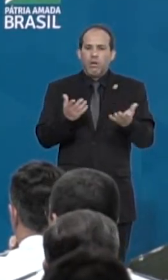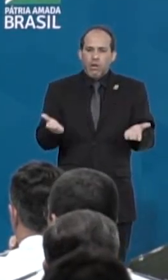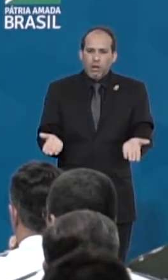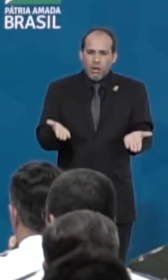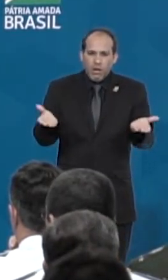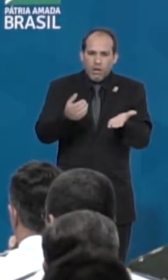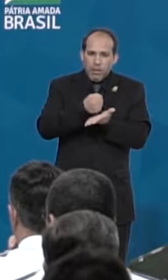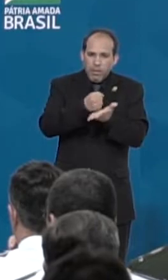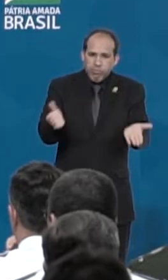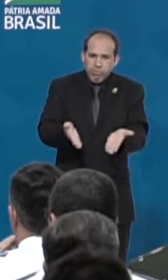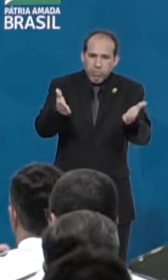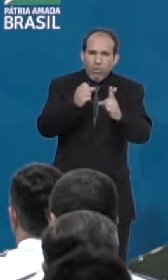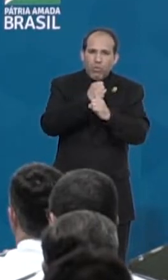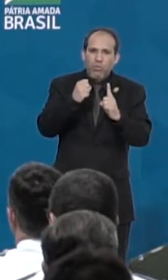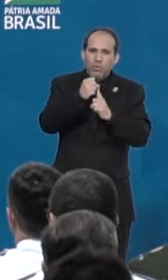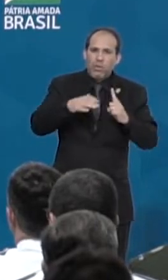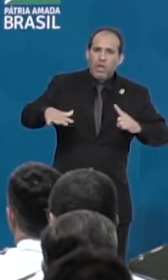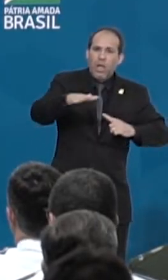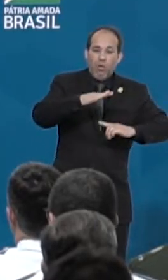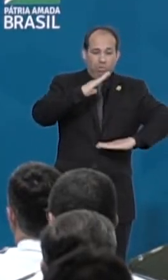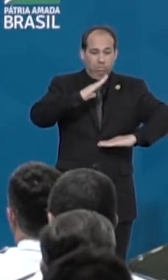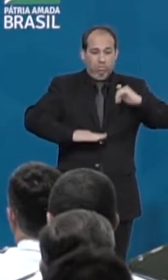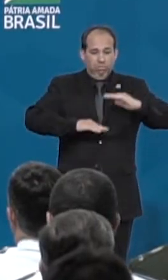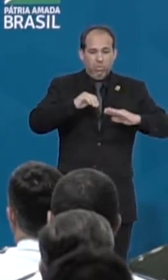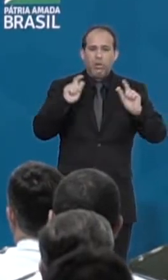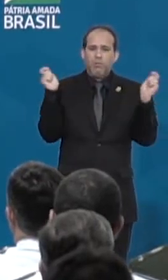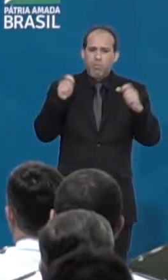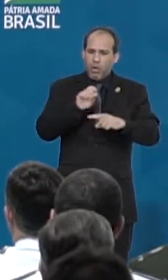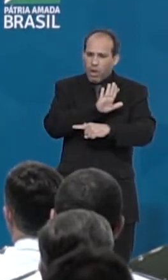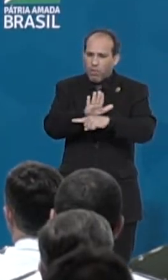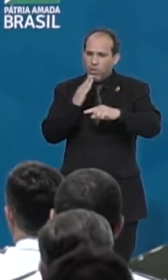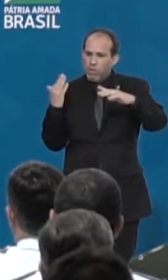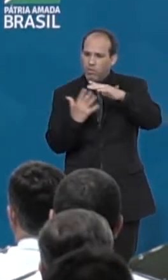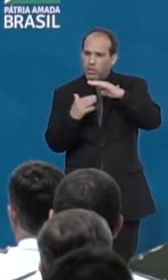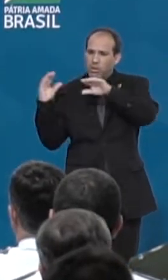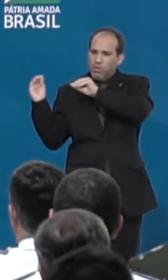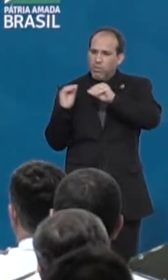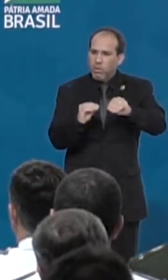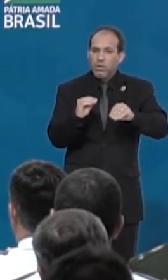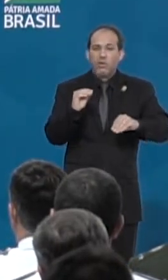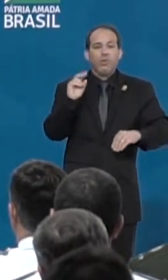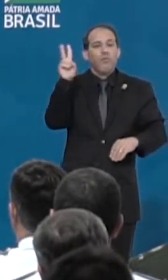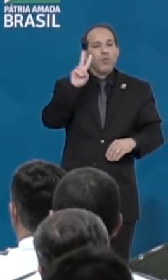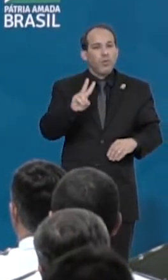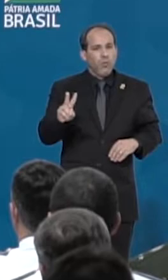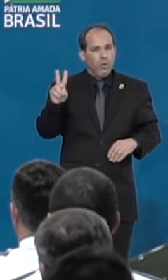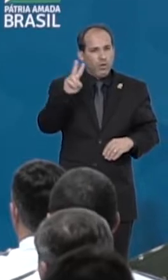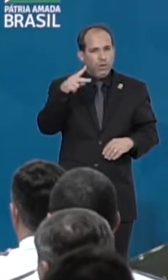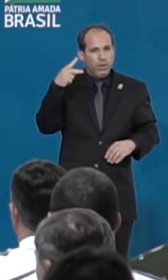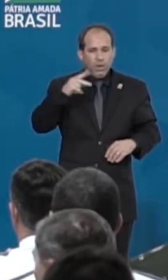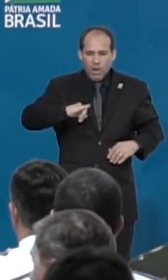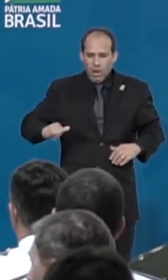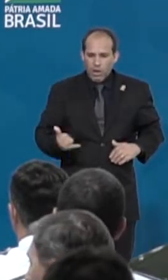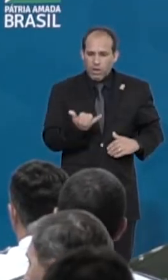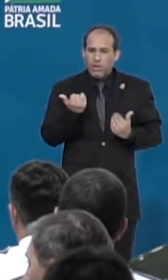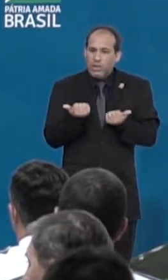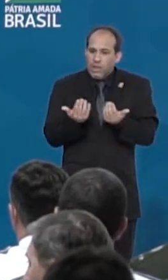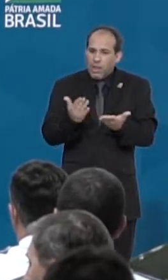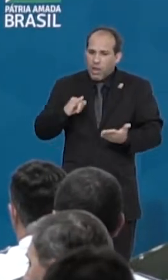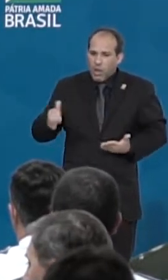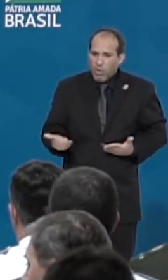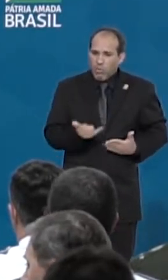profissional, possibilitando aos refugiados e imigrantes venezuelanos a oportunidade